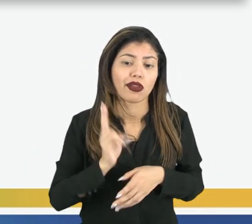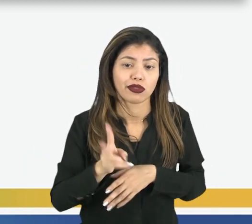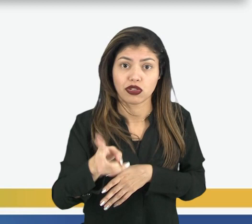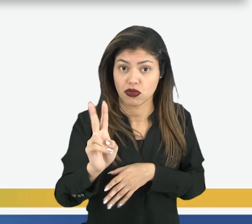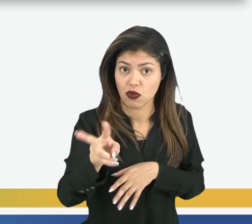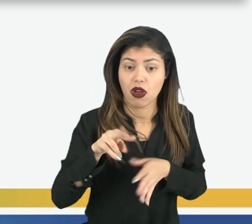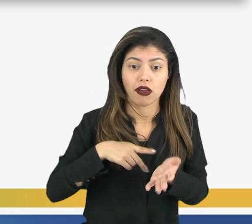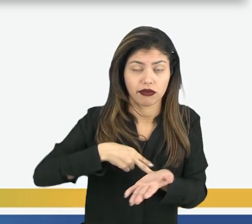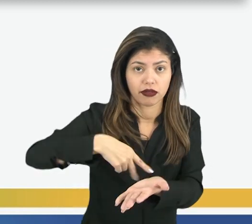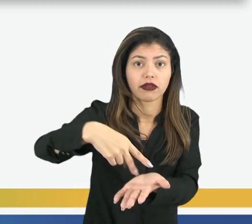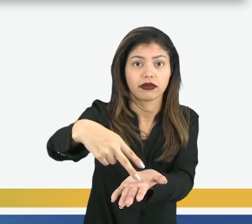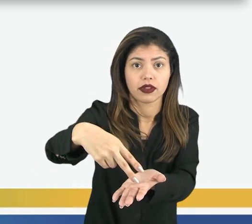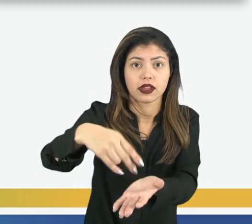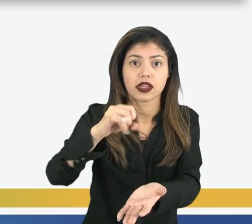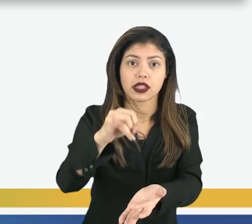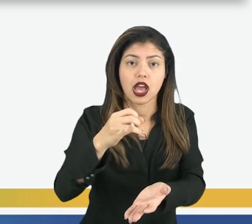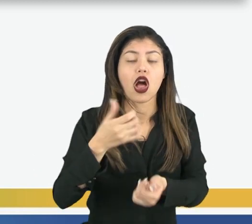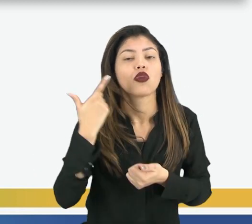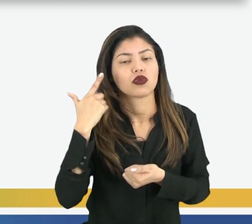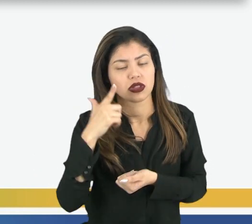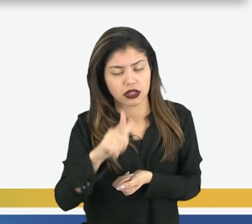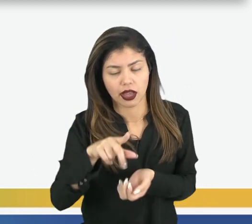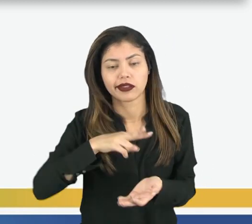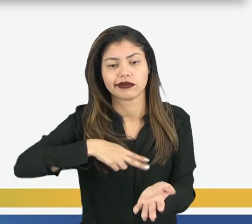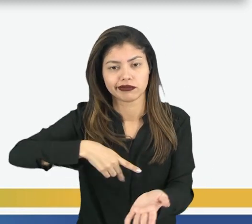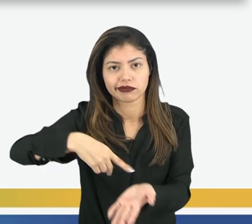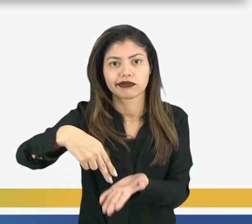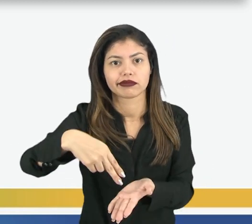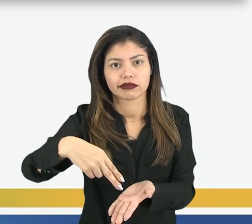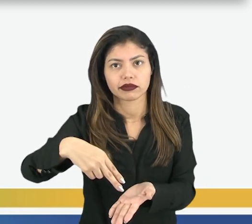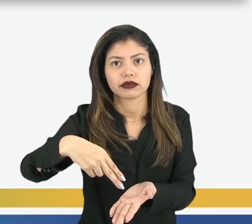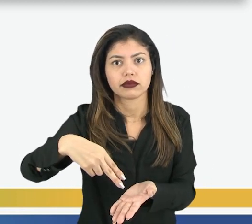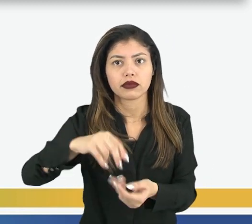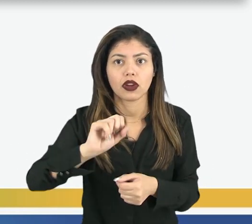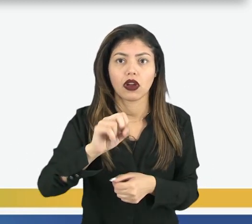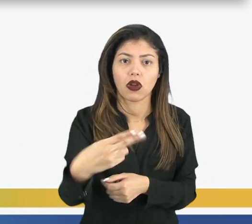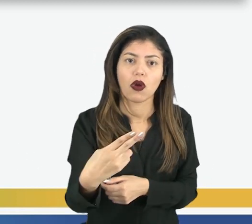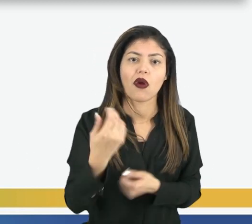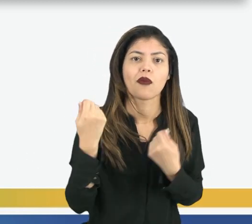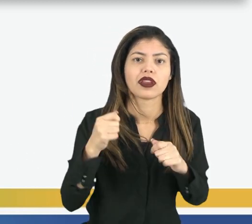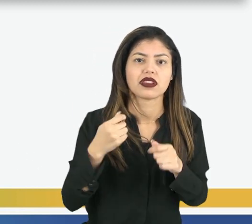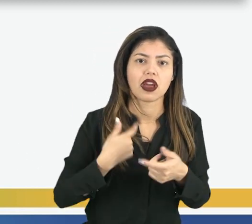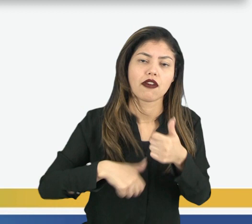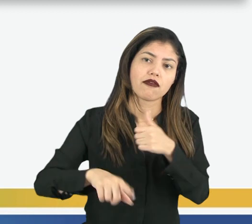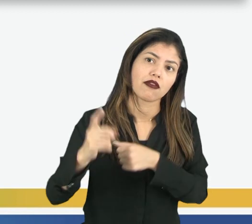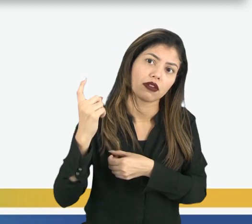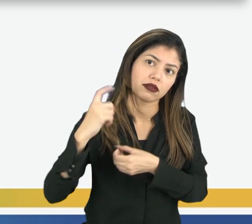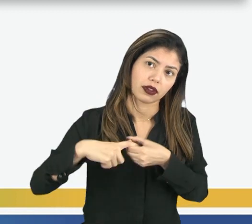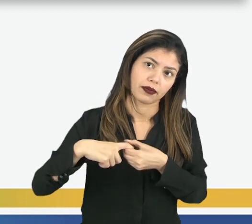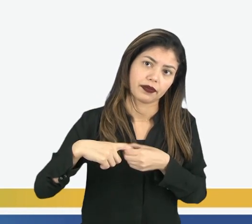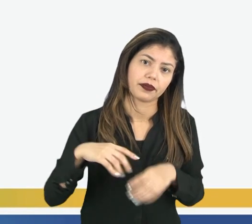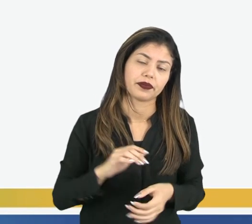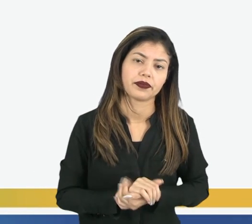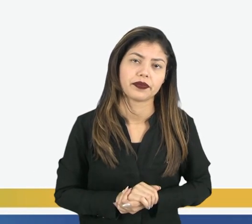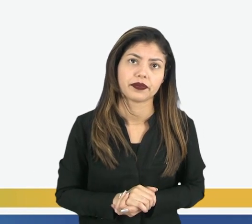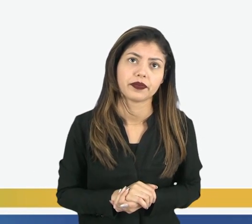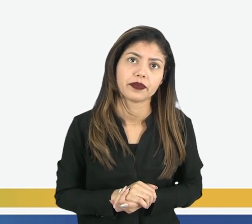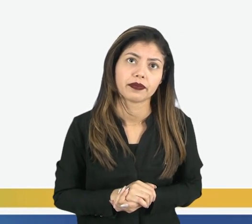continua neste caminho, se ela é capaz de ultrapassar este obstáculo ou se ela precisa retroceder.